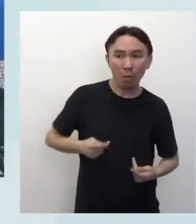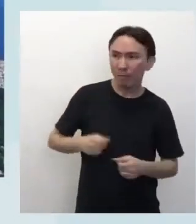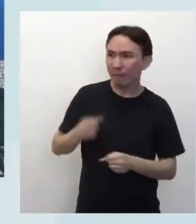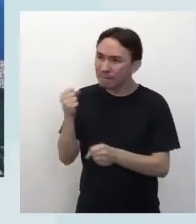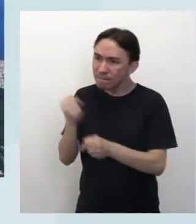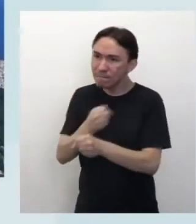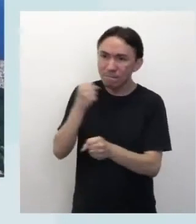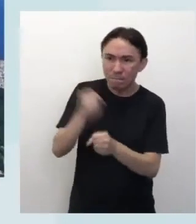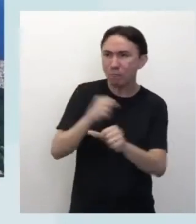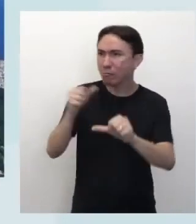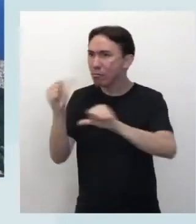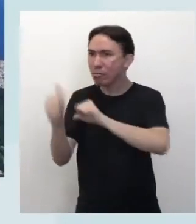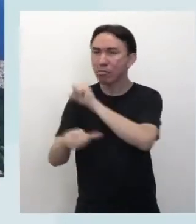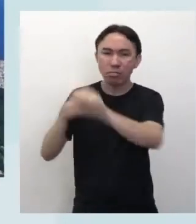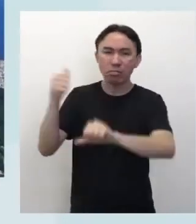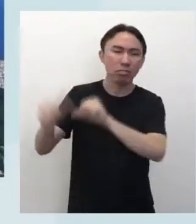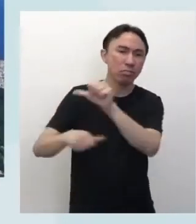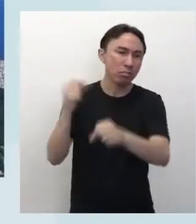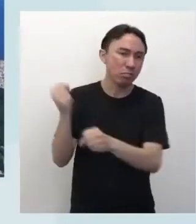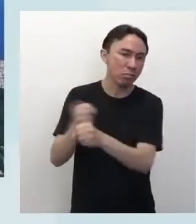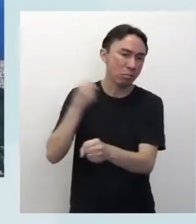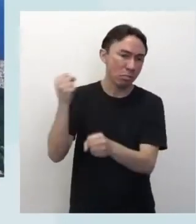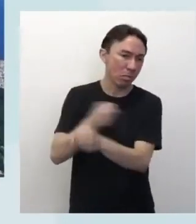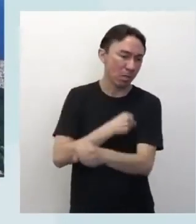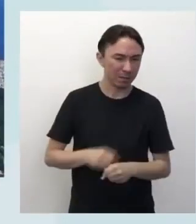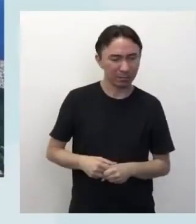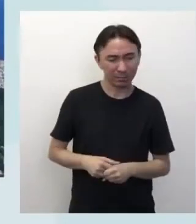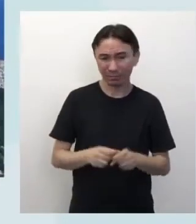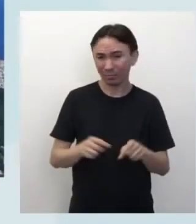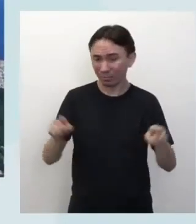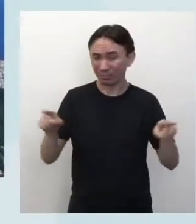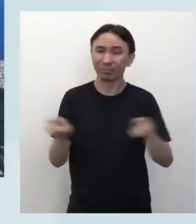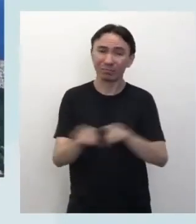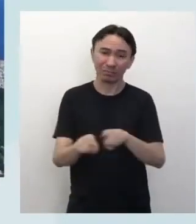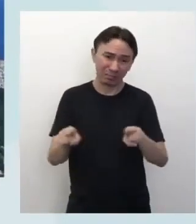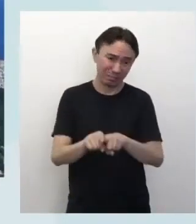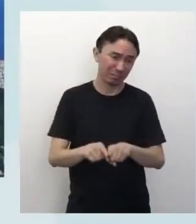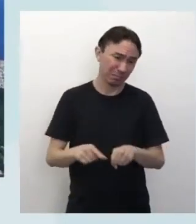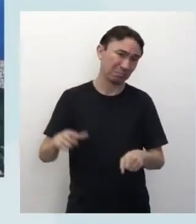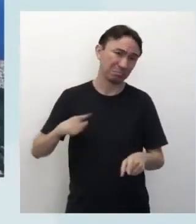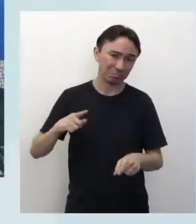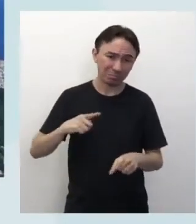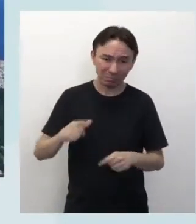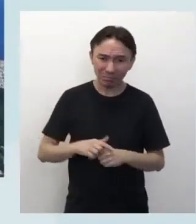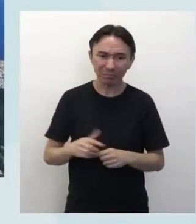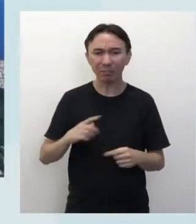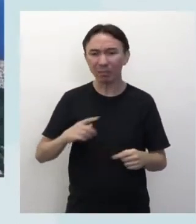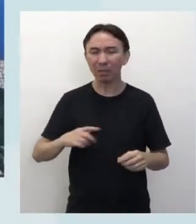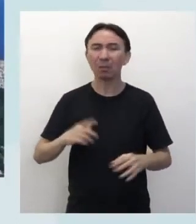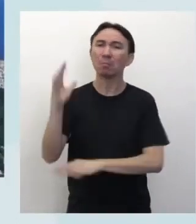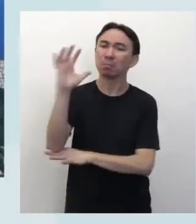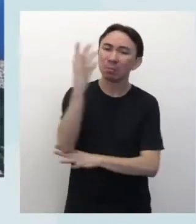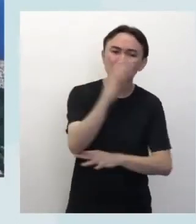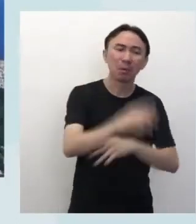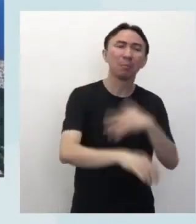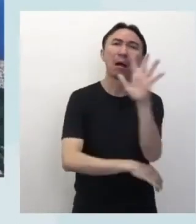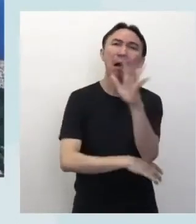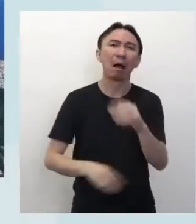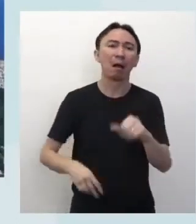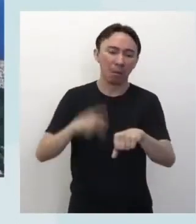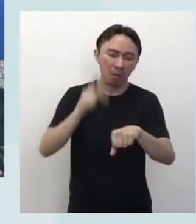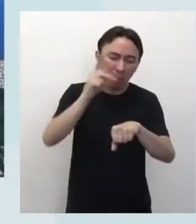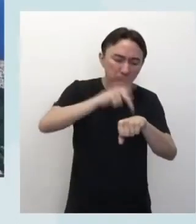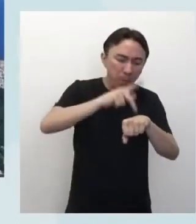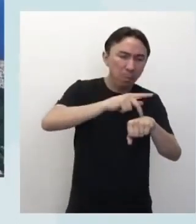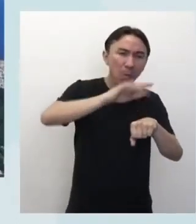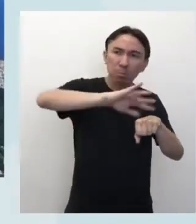natureza. Logicamente nós temos, né, uma outra visão também vegetativa de morros, que é a